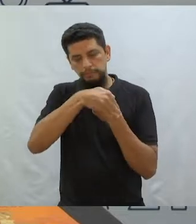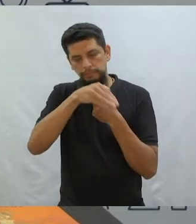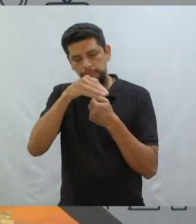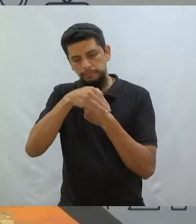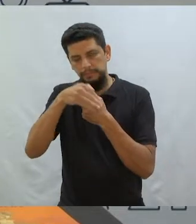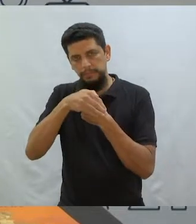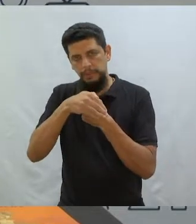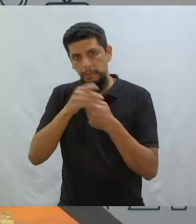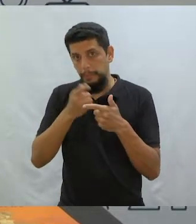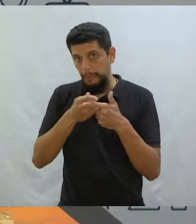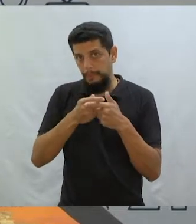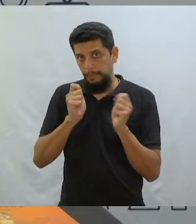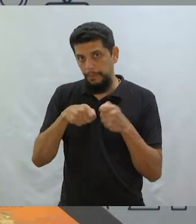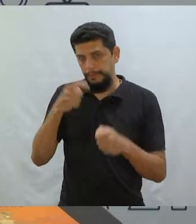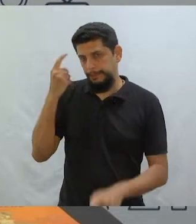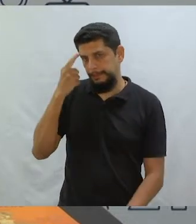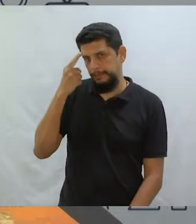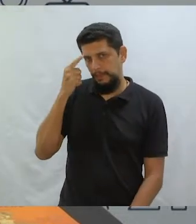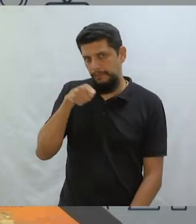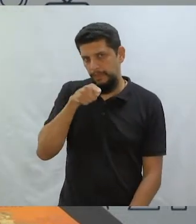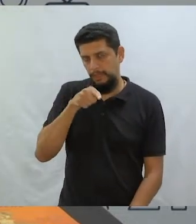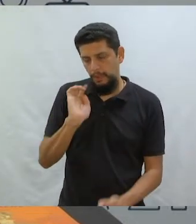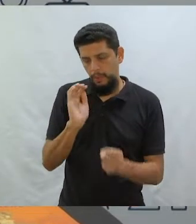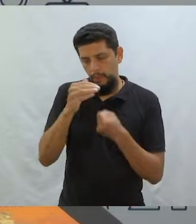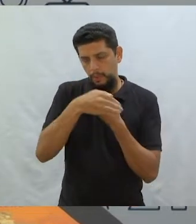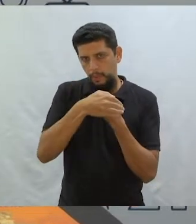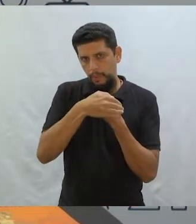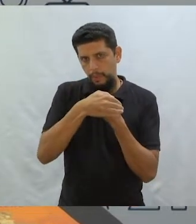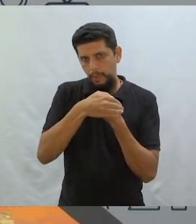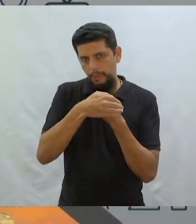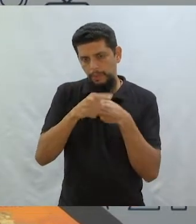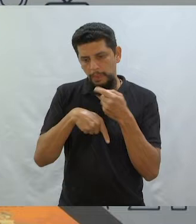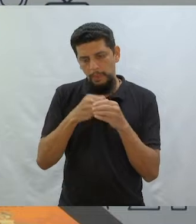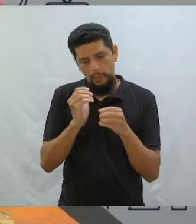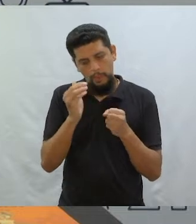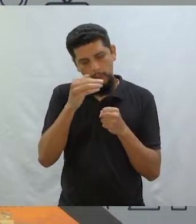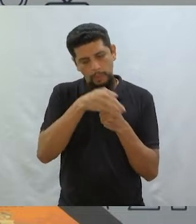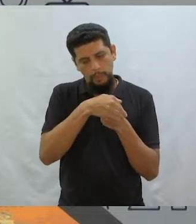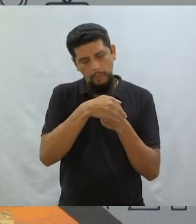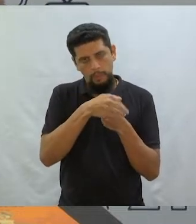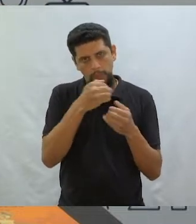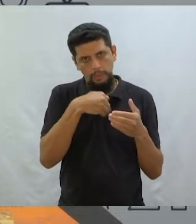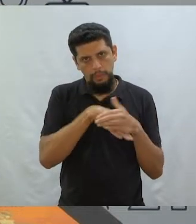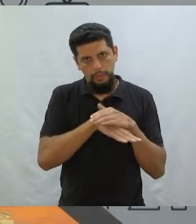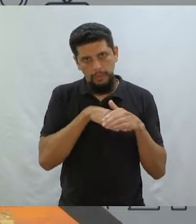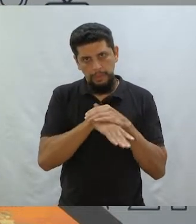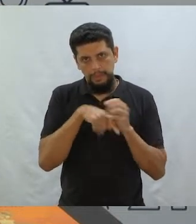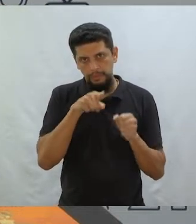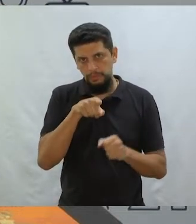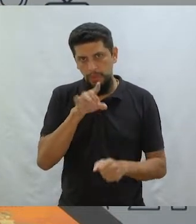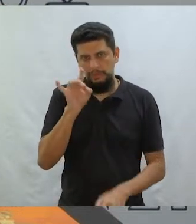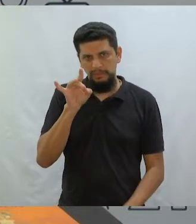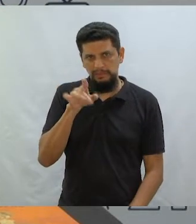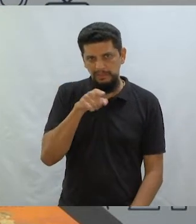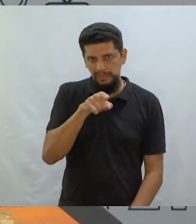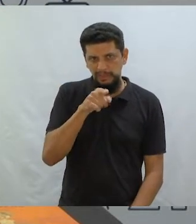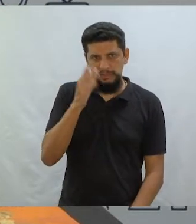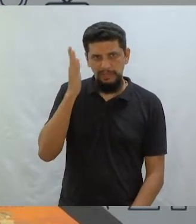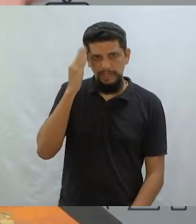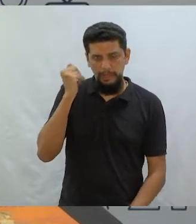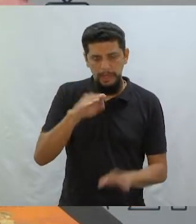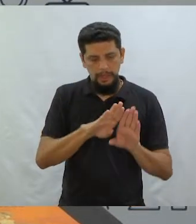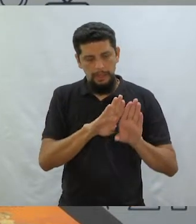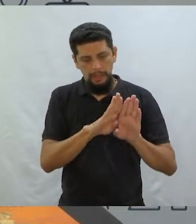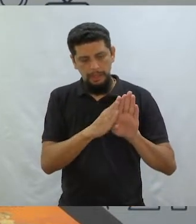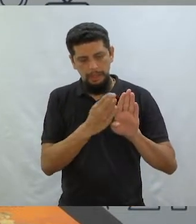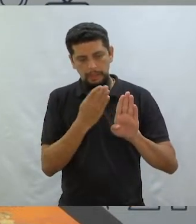muito porque Pense nisso você esconde para você guardar e somente você saber Então as